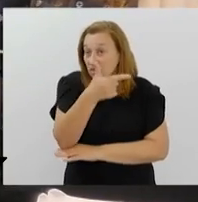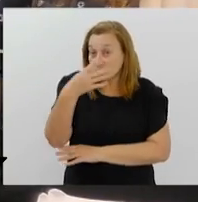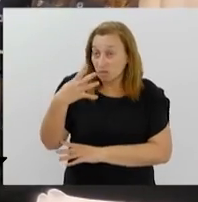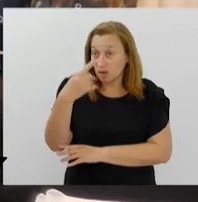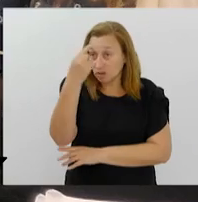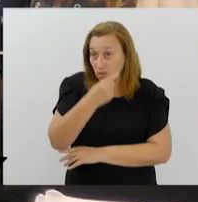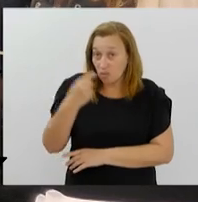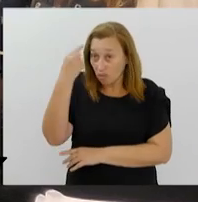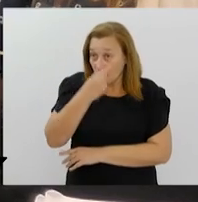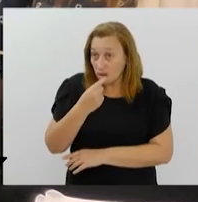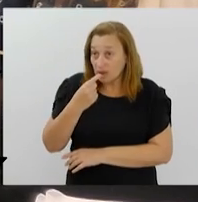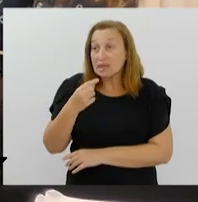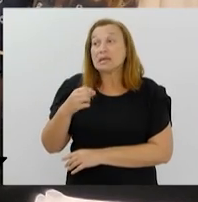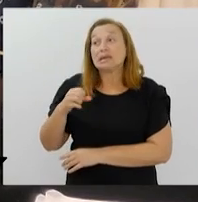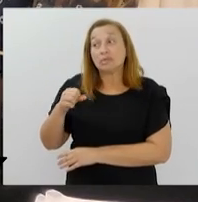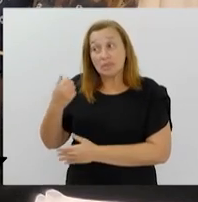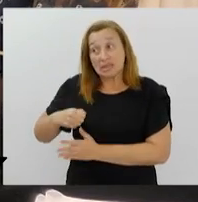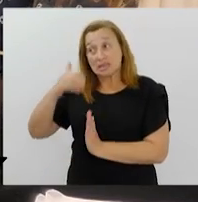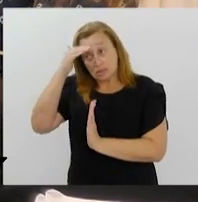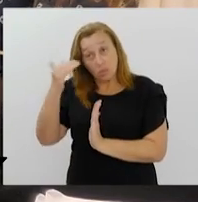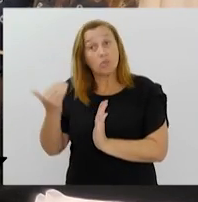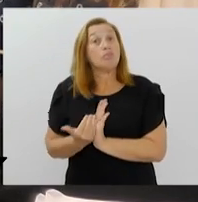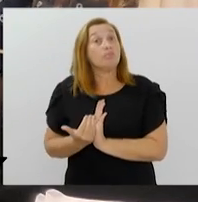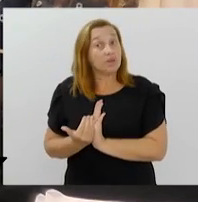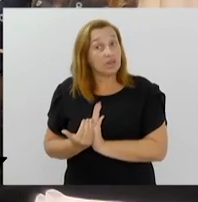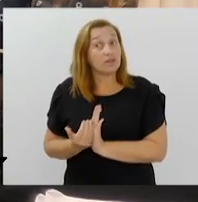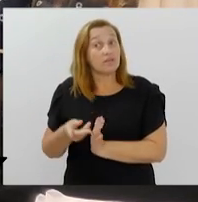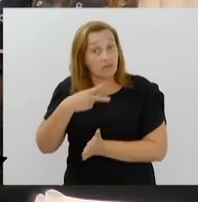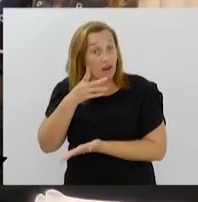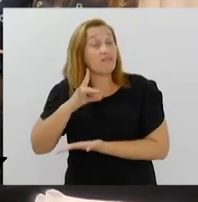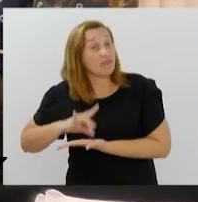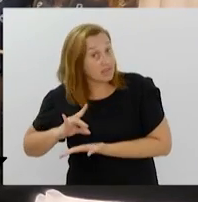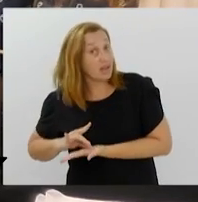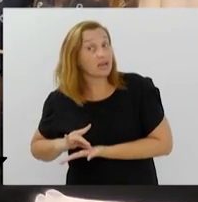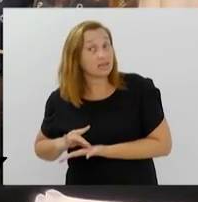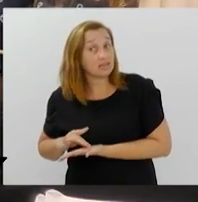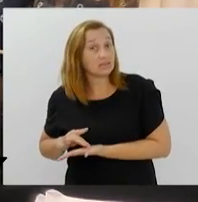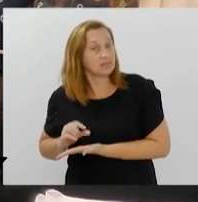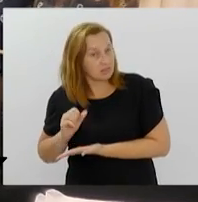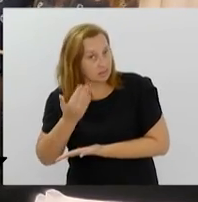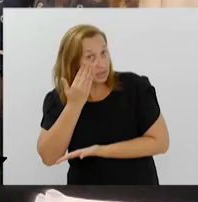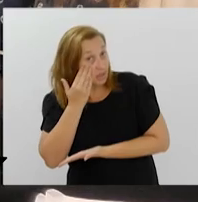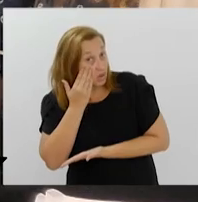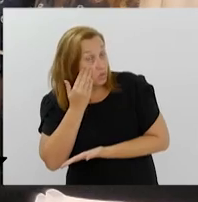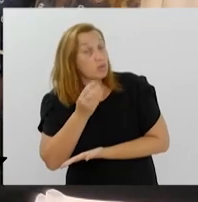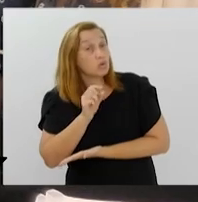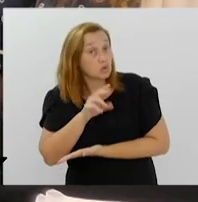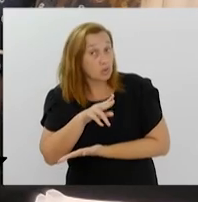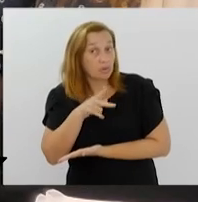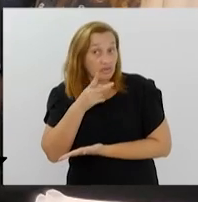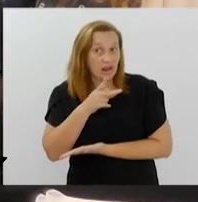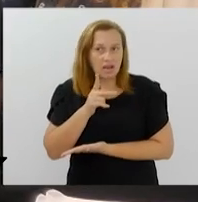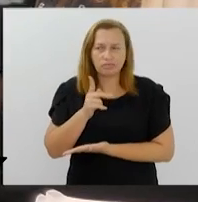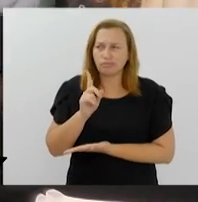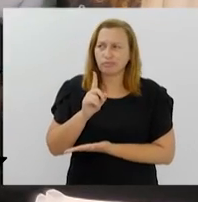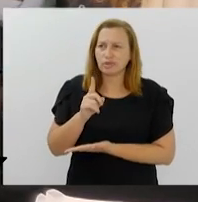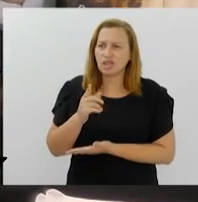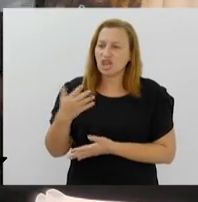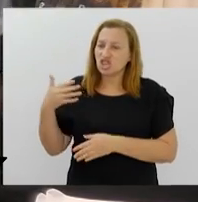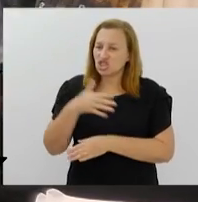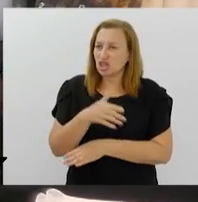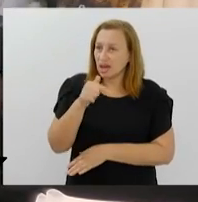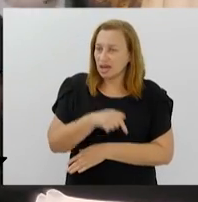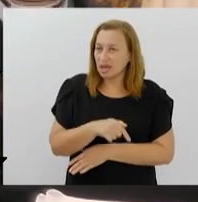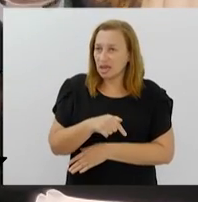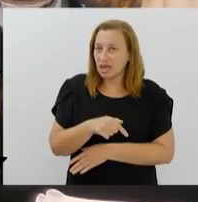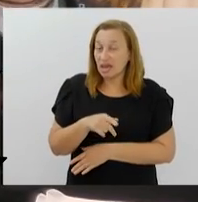horas tem que cumprir tem que dizer a verdade entendeu só para dizer não adianta chegar aqui e eu